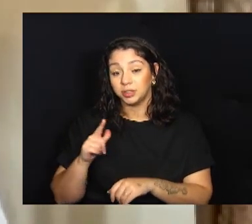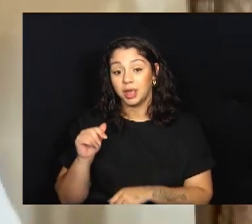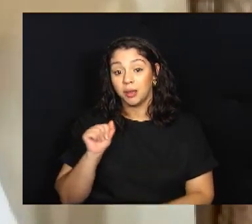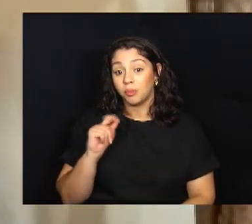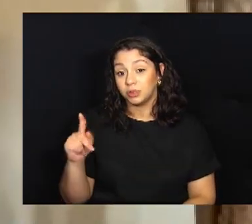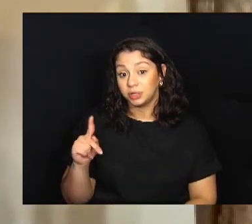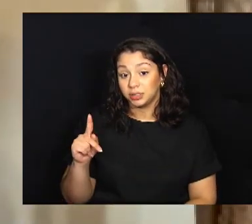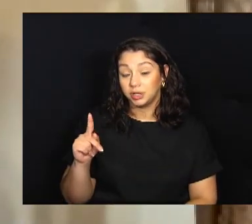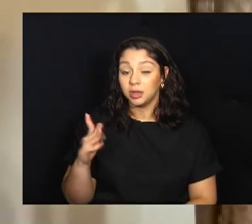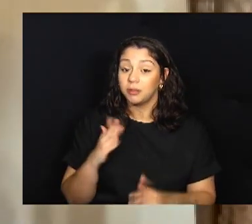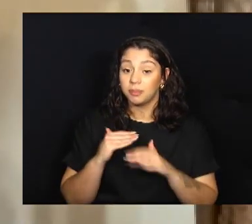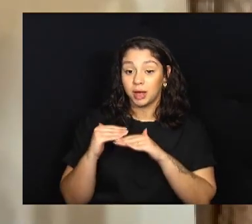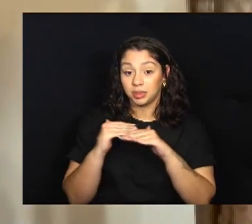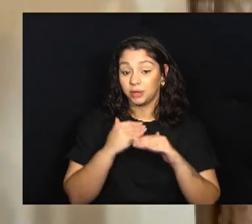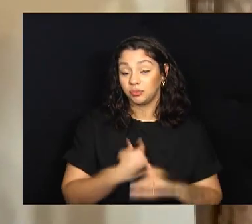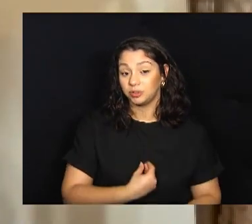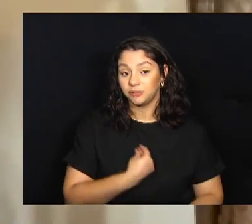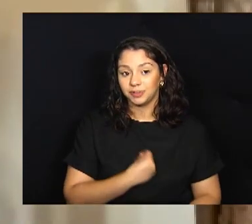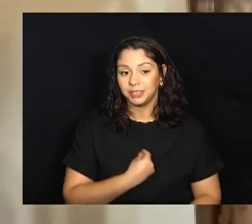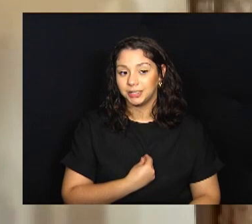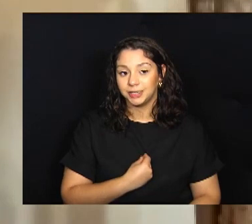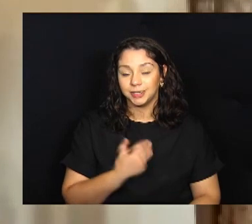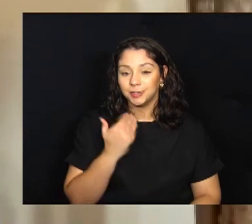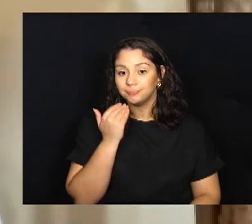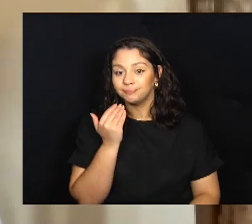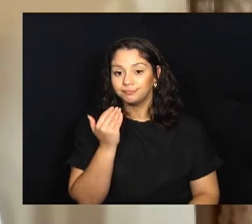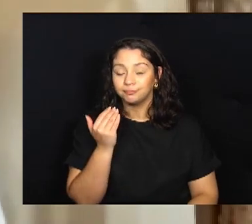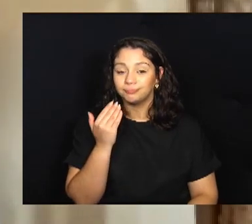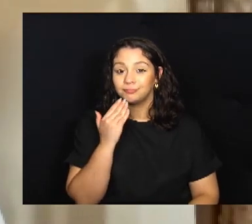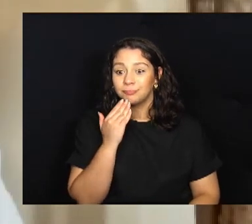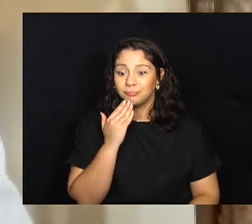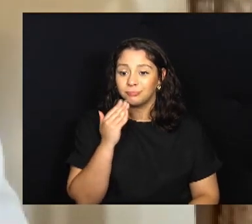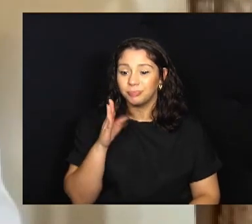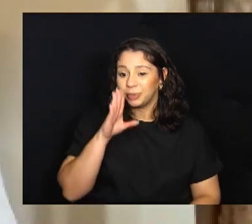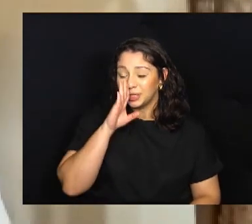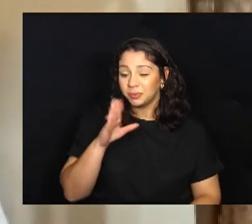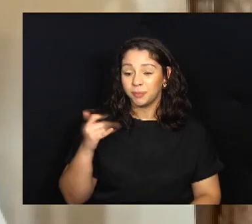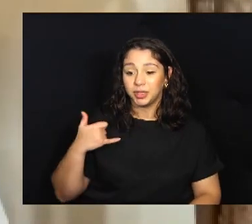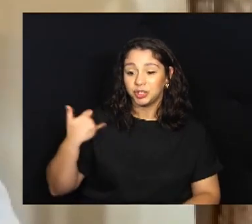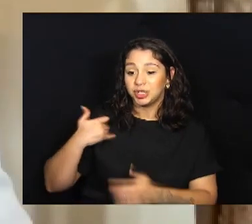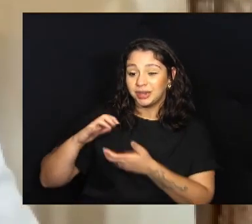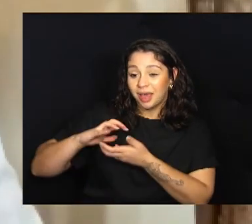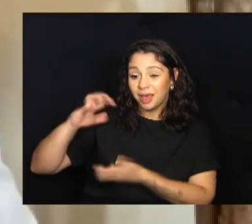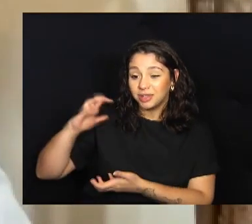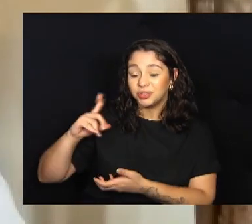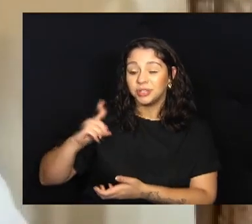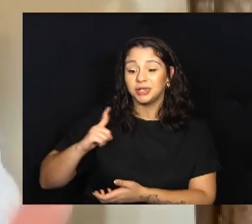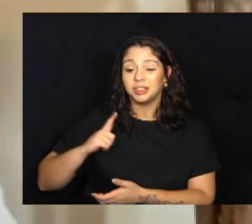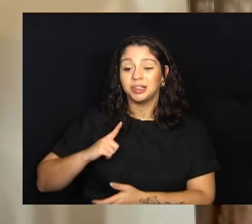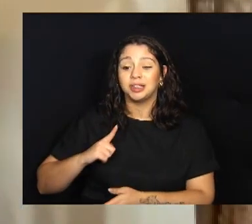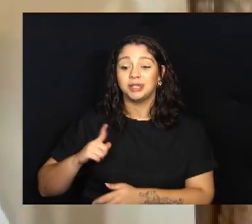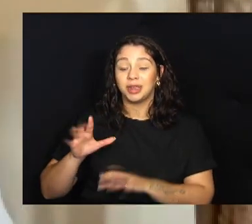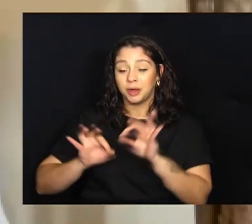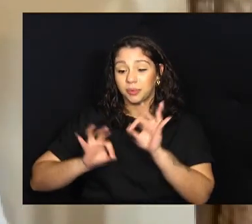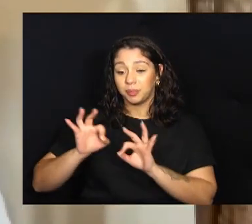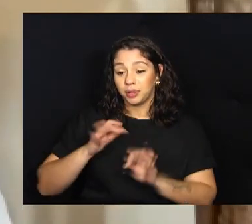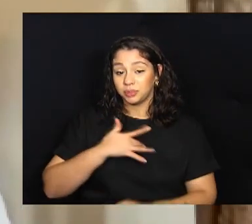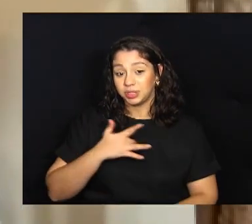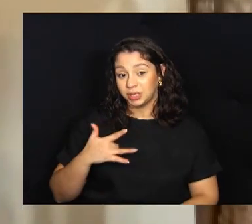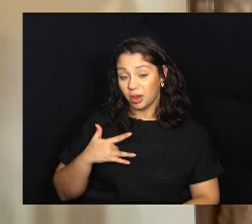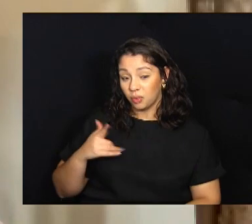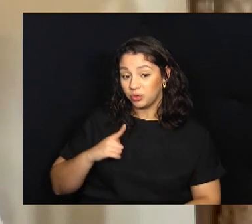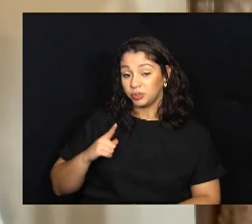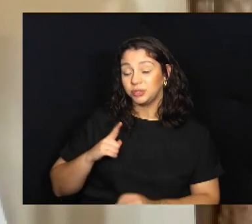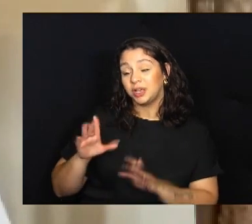seu padrão de vida ainda vai ficar muito aquém. Principalmente na terceira idade, onde as coisas aumentam, né? O plano de saúde aumenta, o custo de vida aumenta, às vezes já precisa